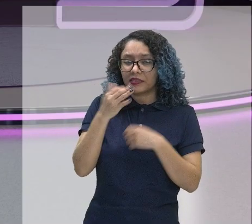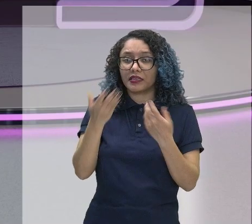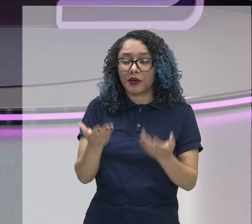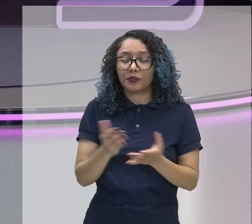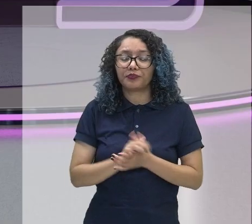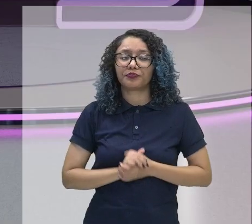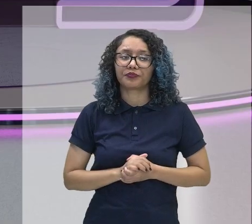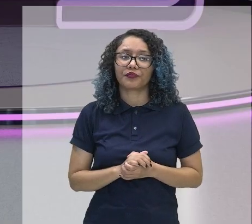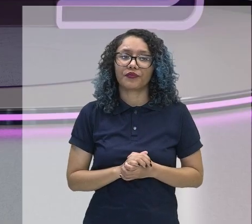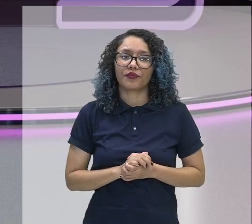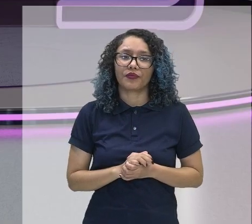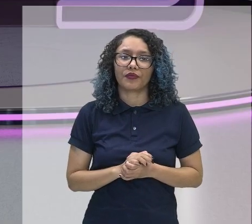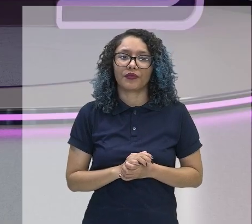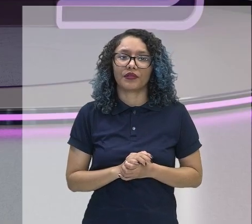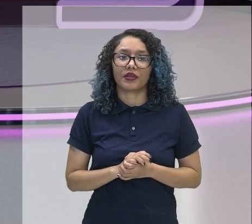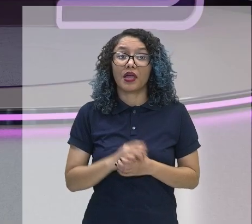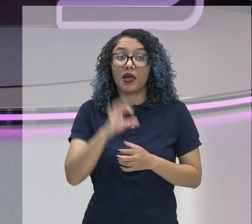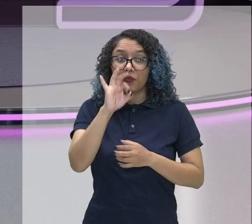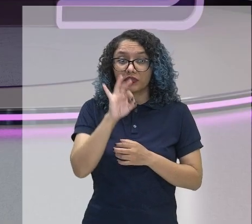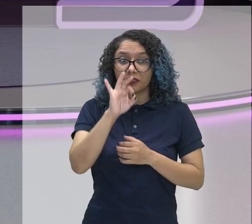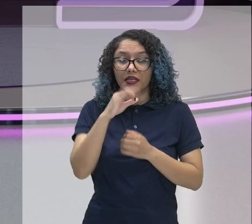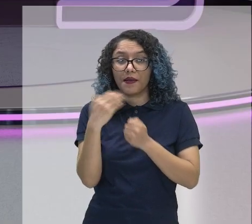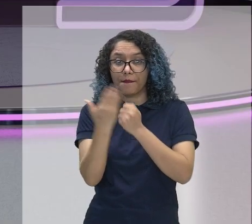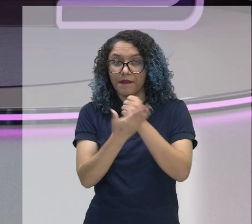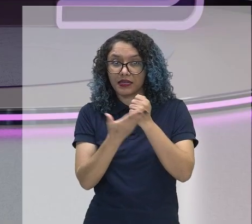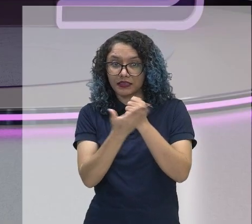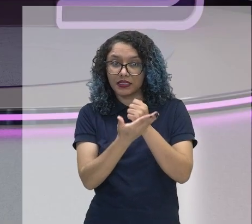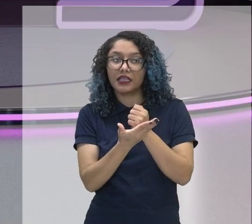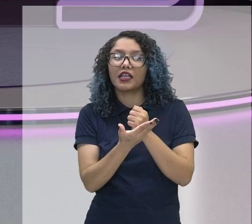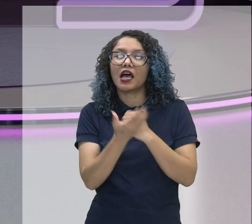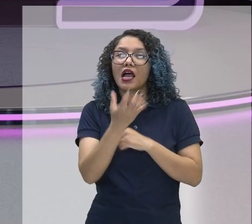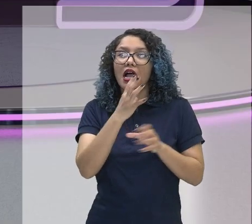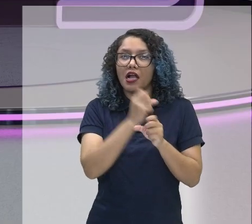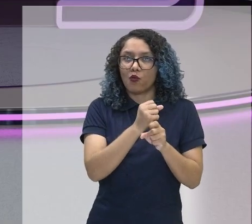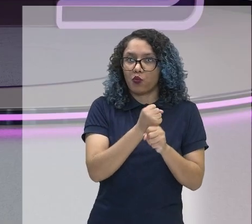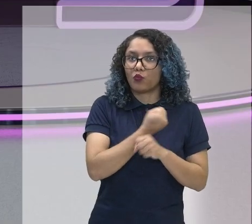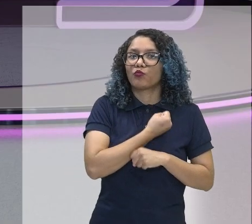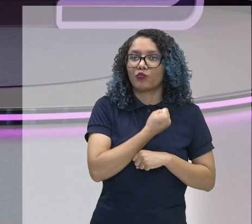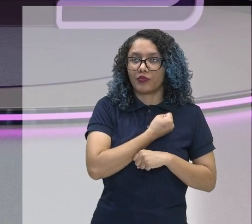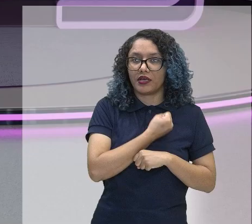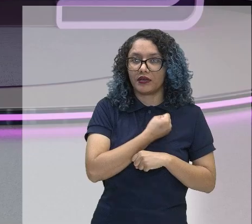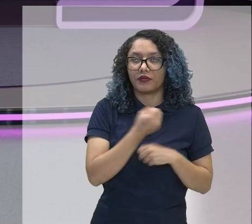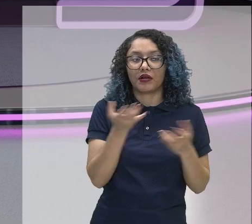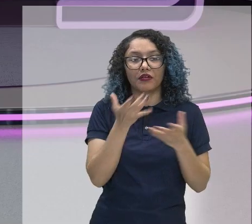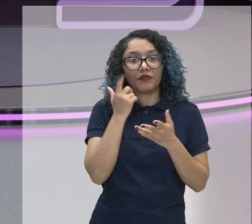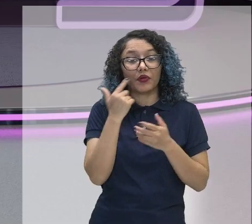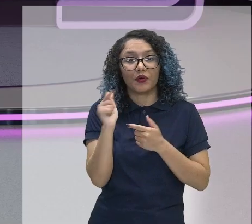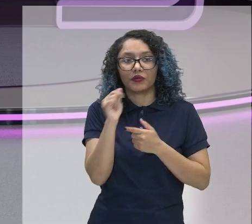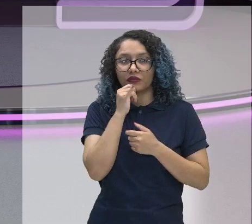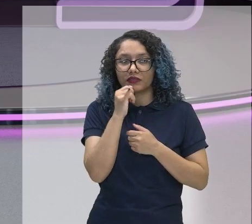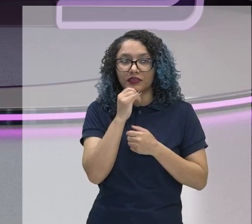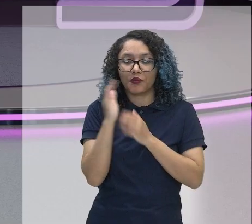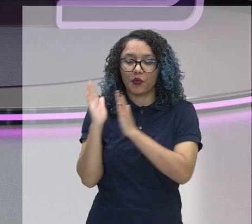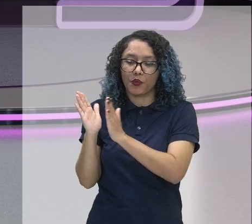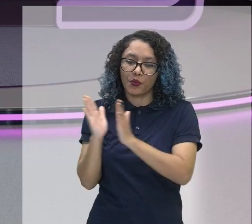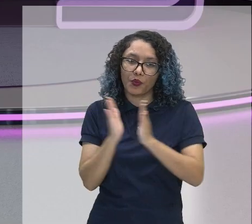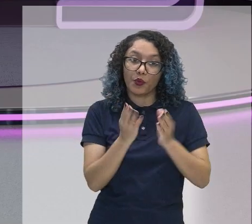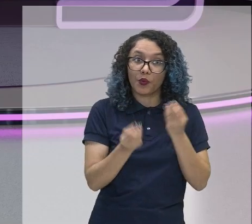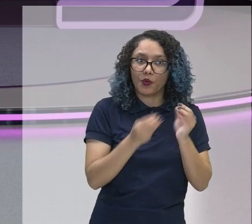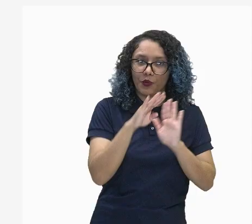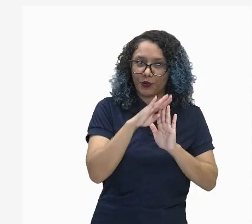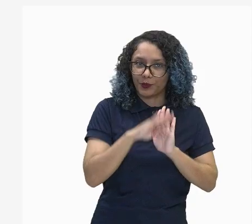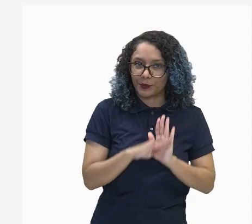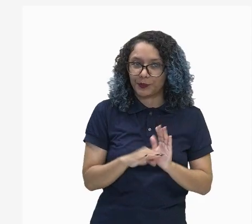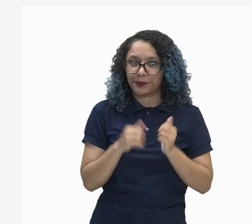essas porcentagens foram tiradas de valores numéricos. Então, nós vamos verificar agora em um outro exemplo o passo a passo disso, tá